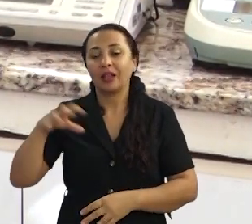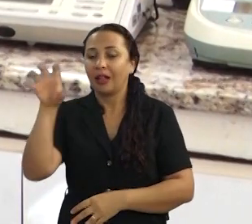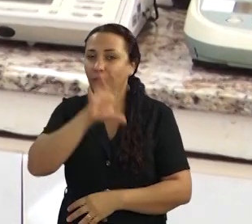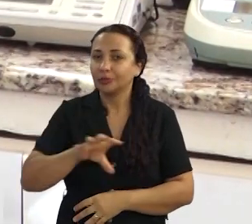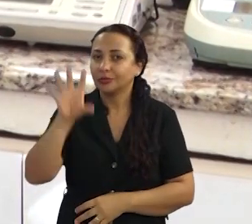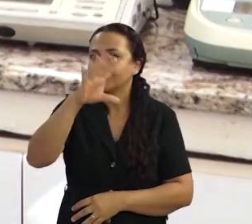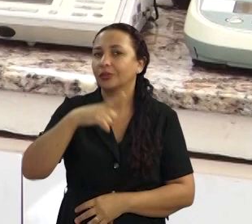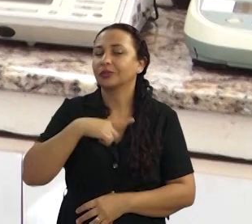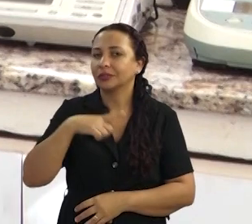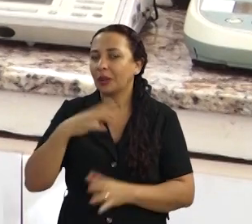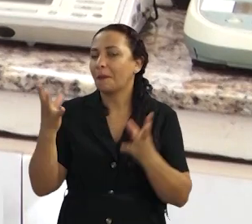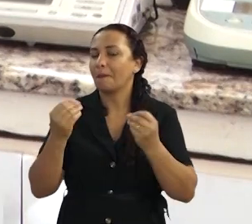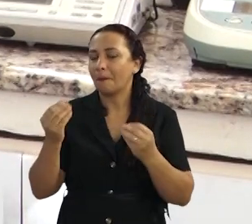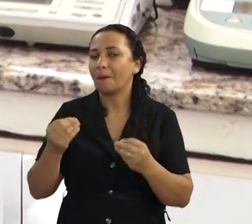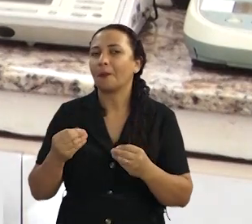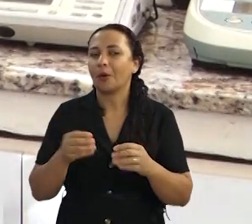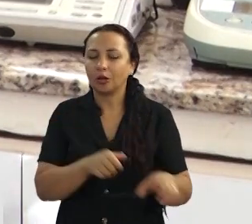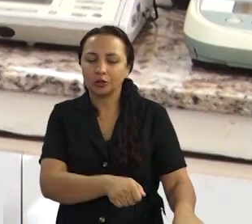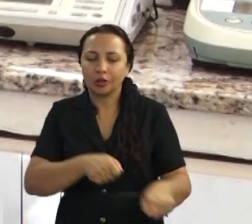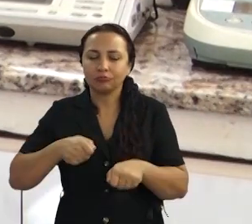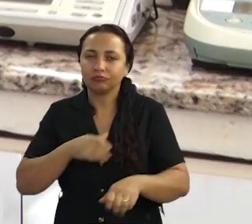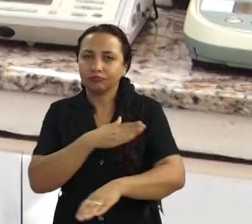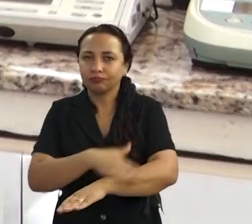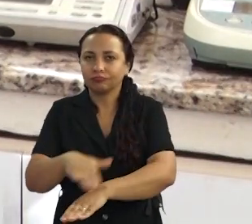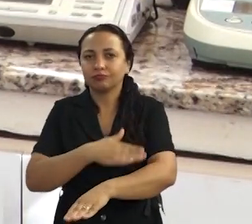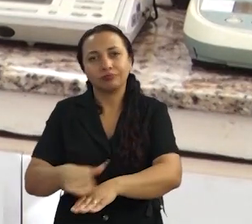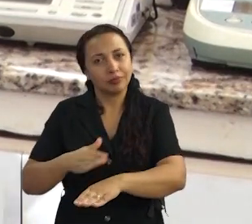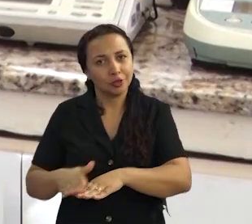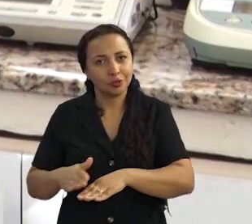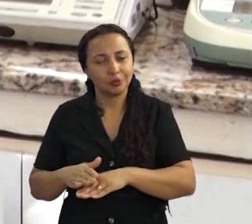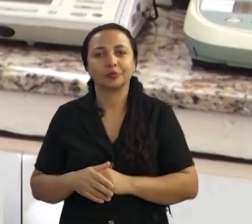que tem bastante